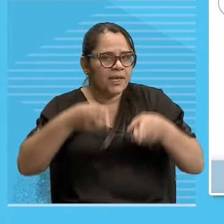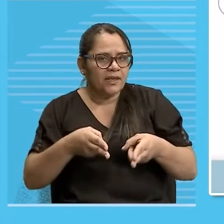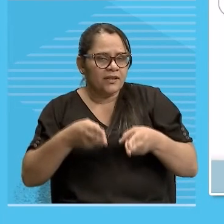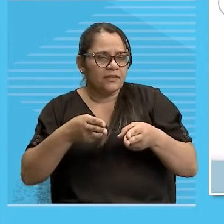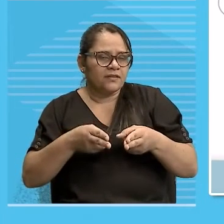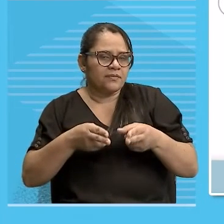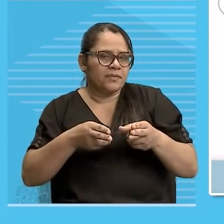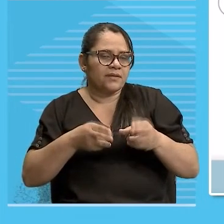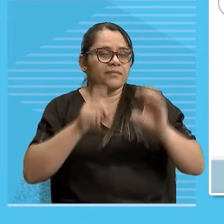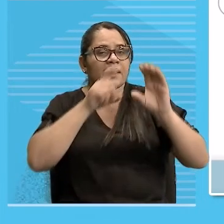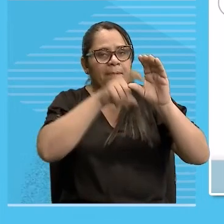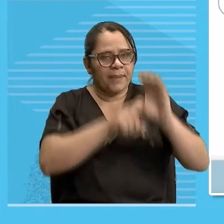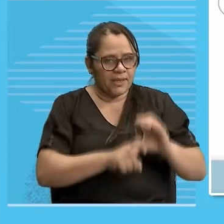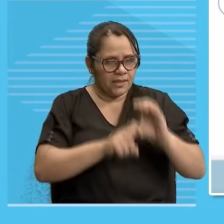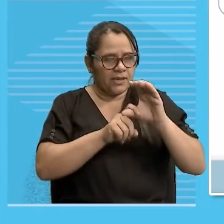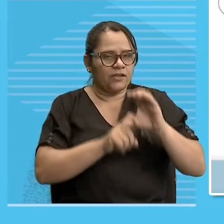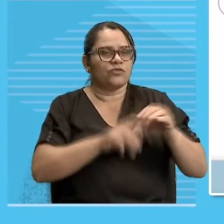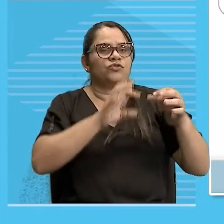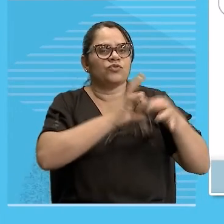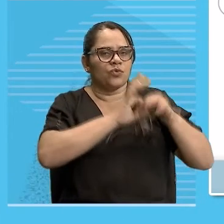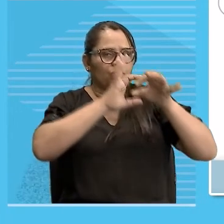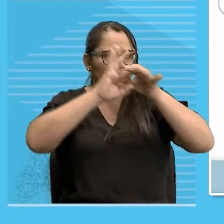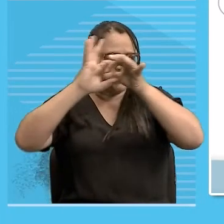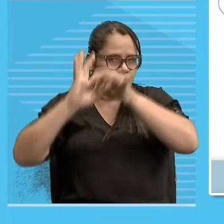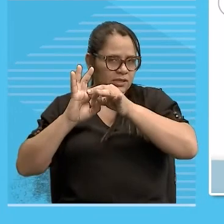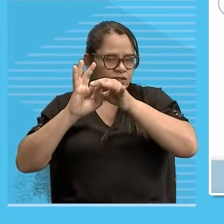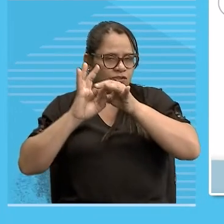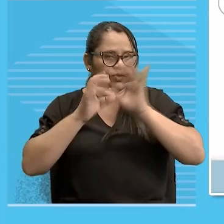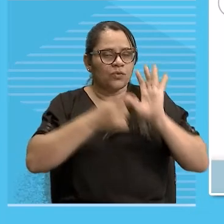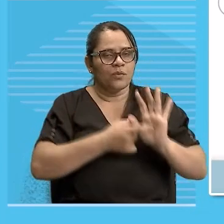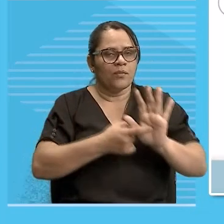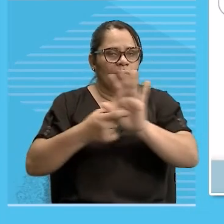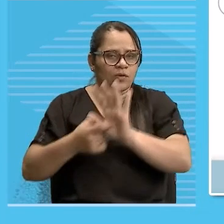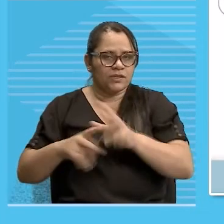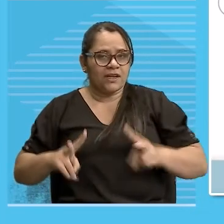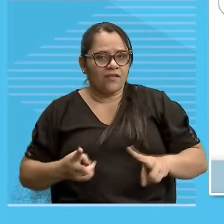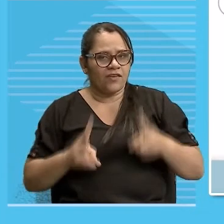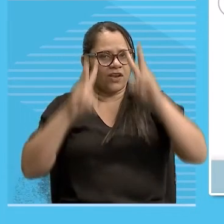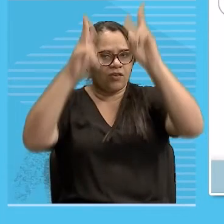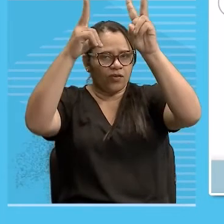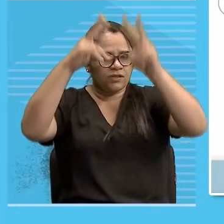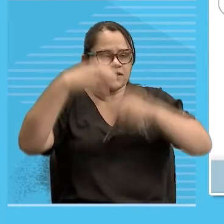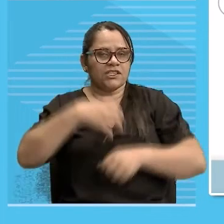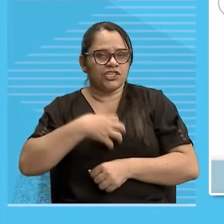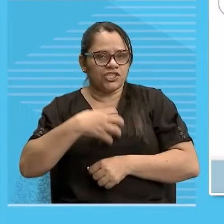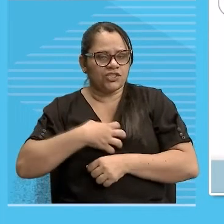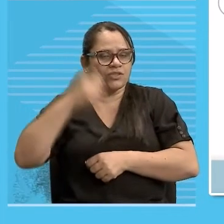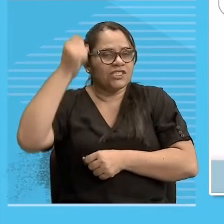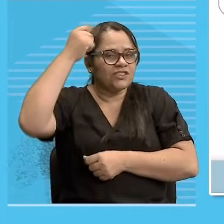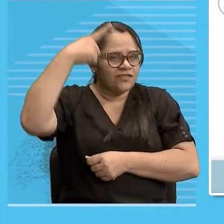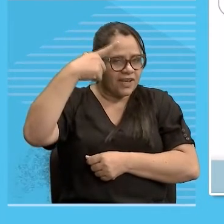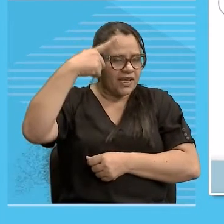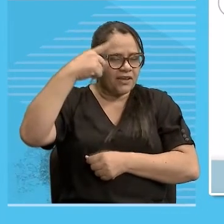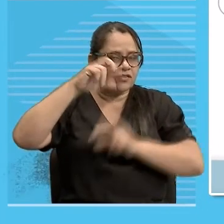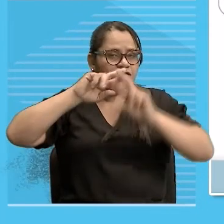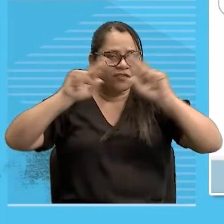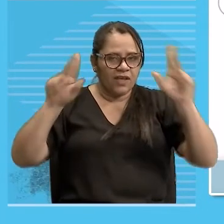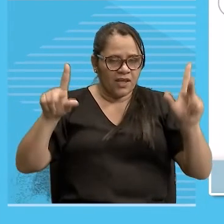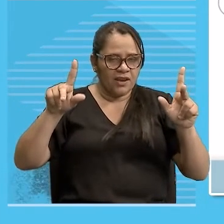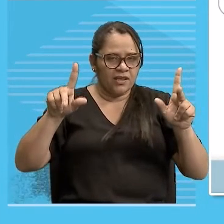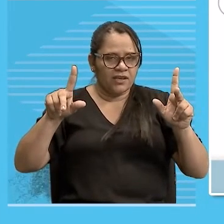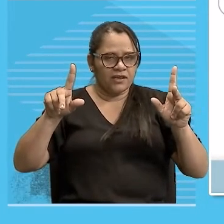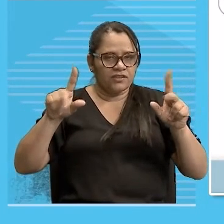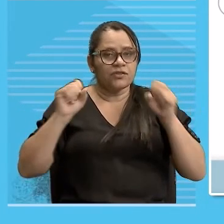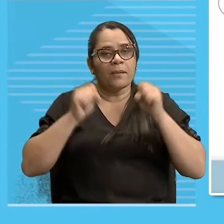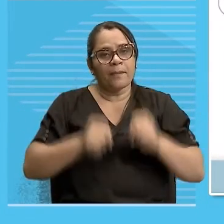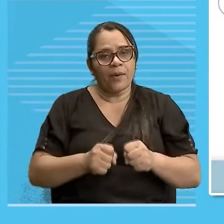se dependendo do contexto, ela vai apresentar valores de sentido, ideias distintas,